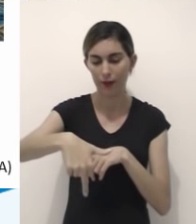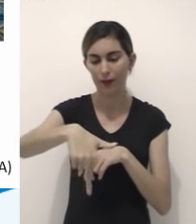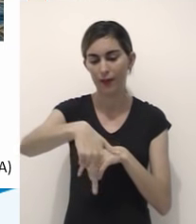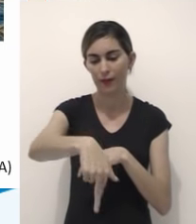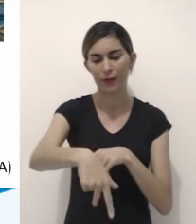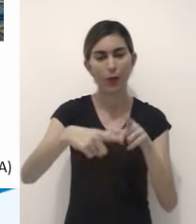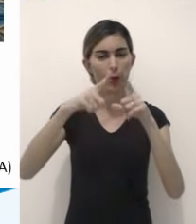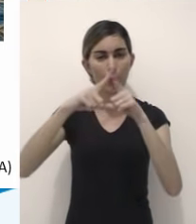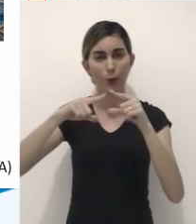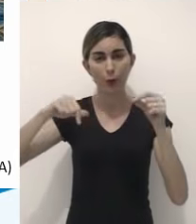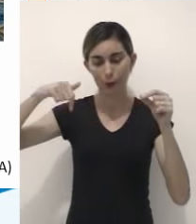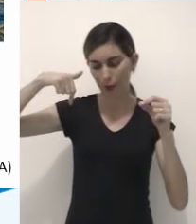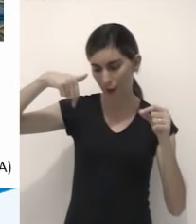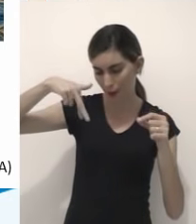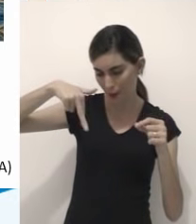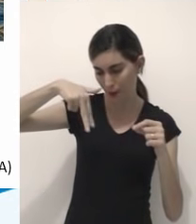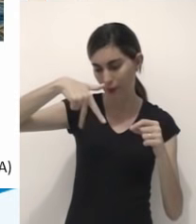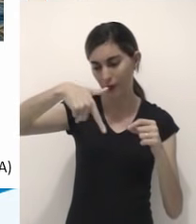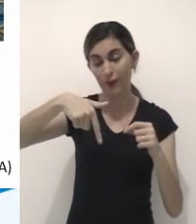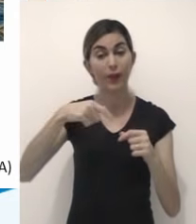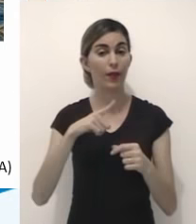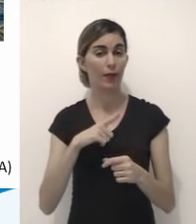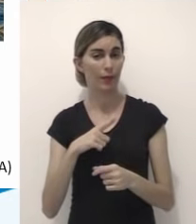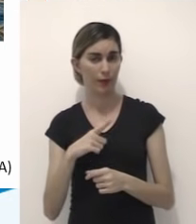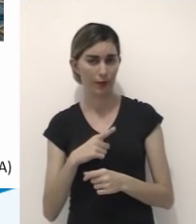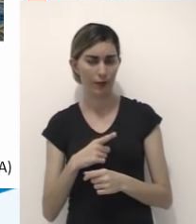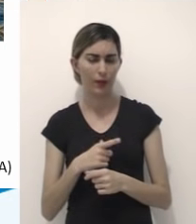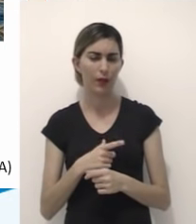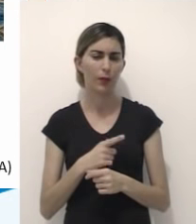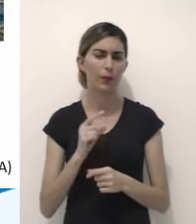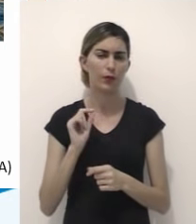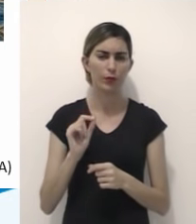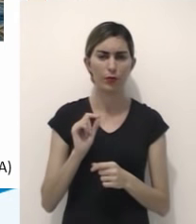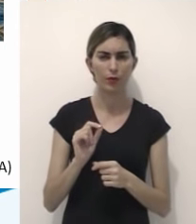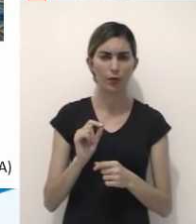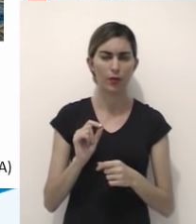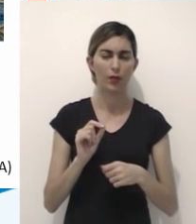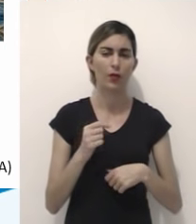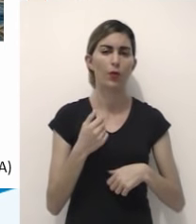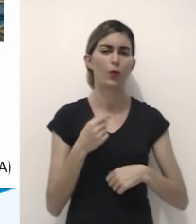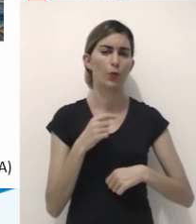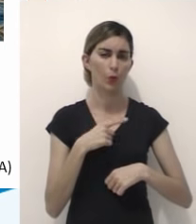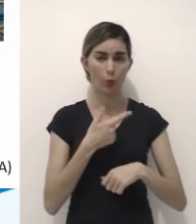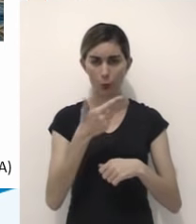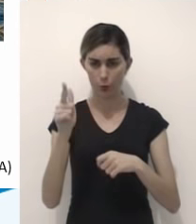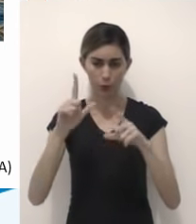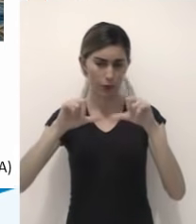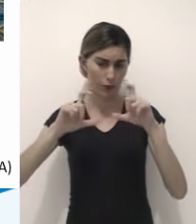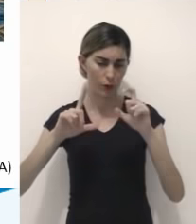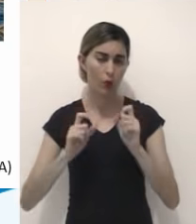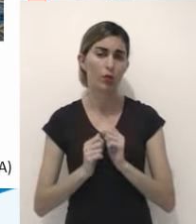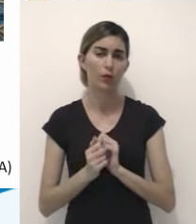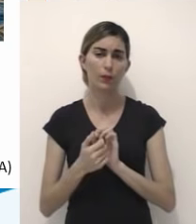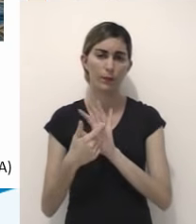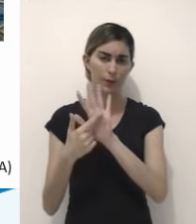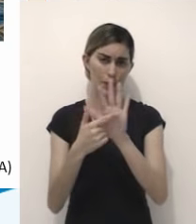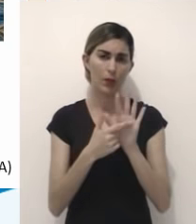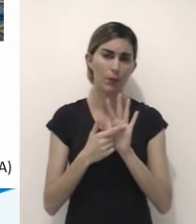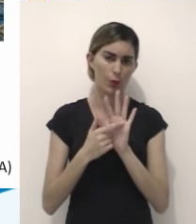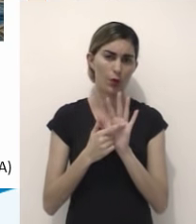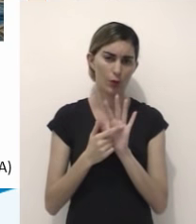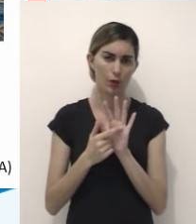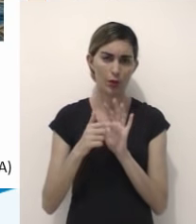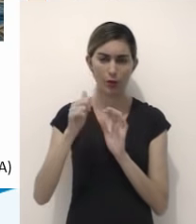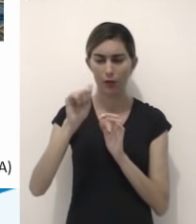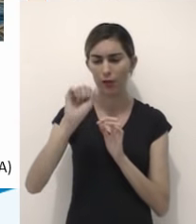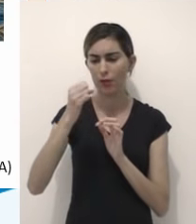a superfície da Lua. E temos a outra imagem